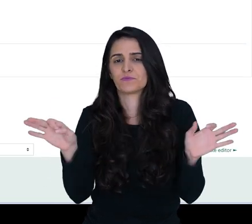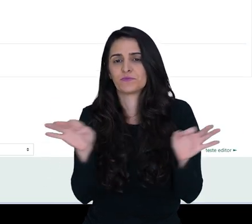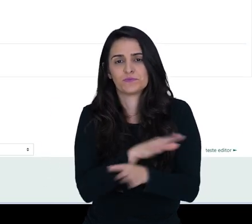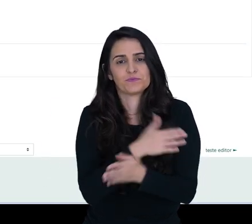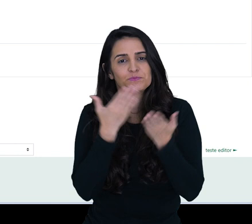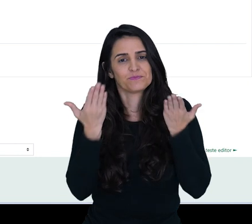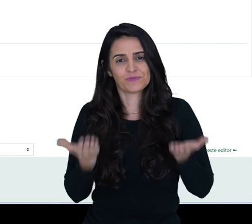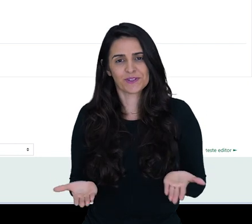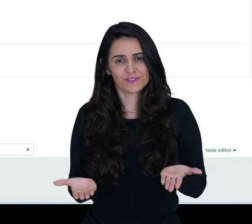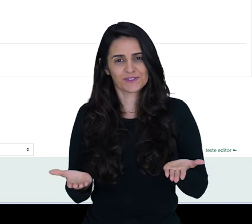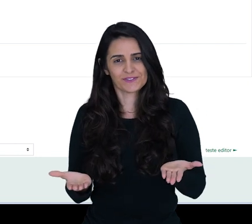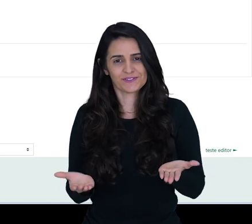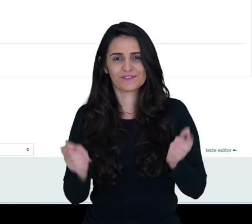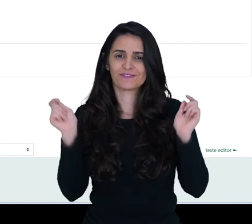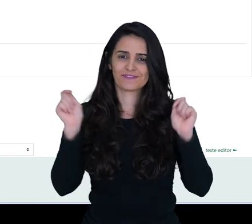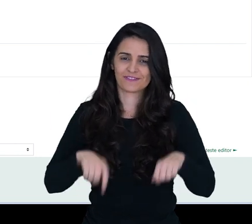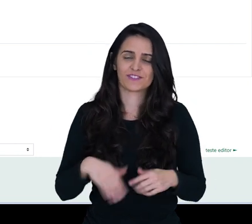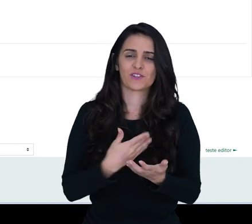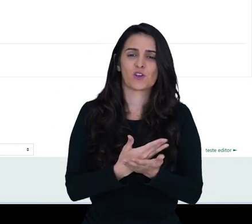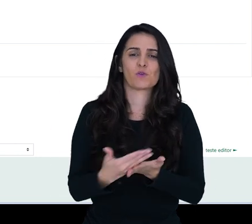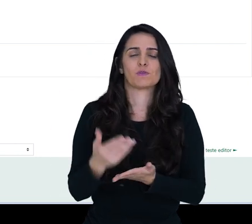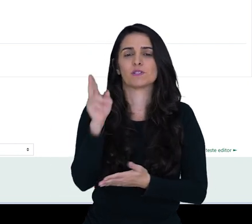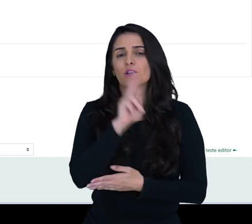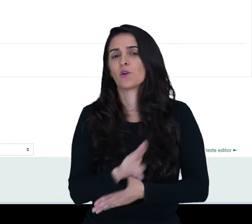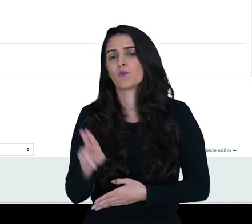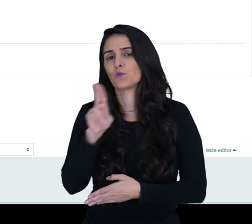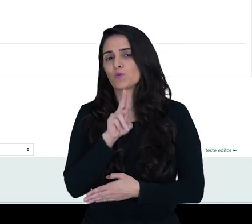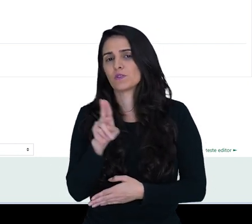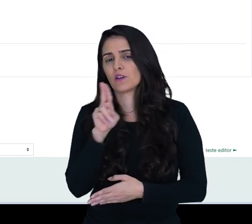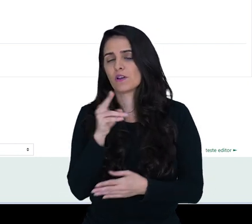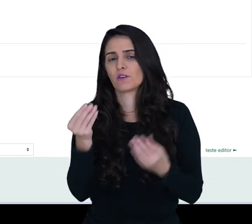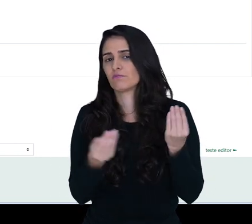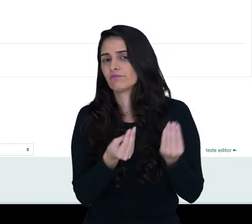aqui para começar a utilizar